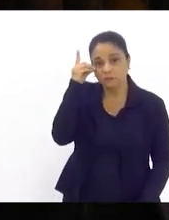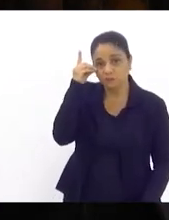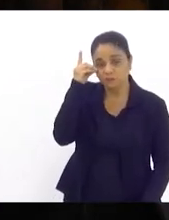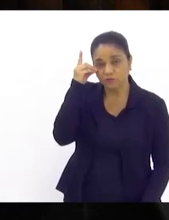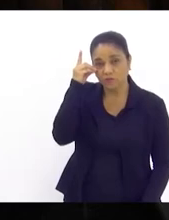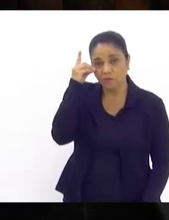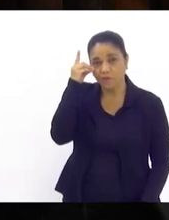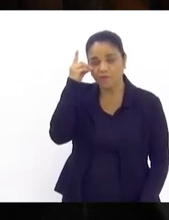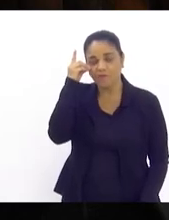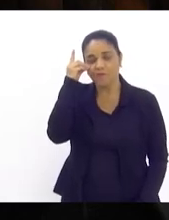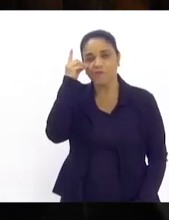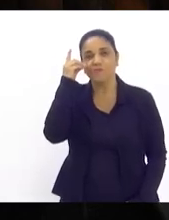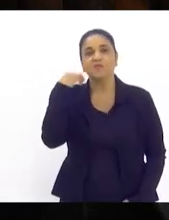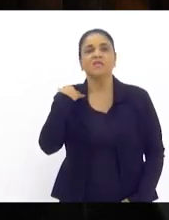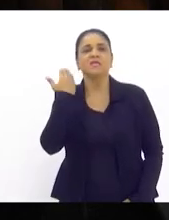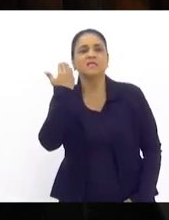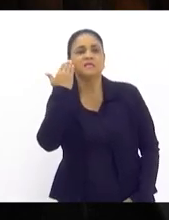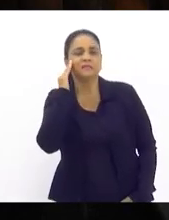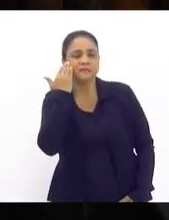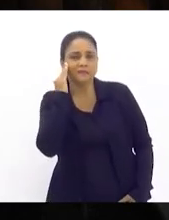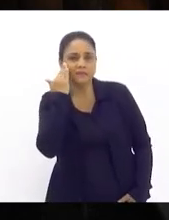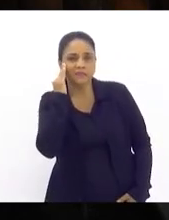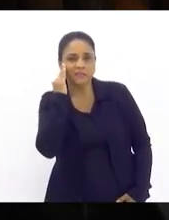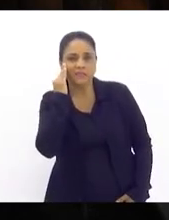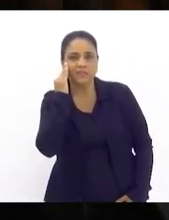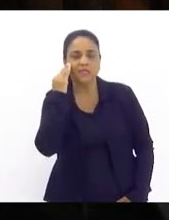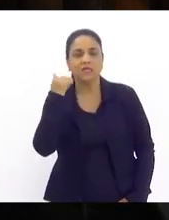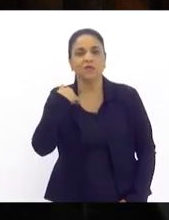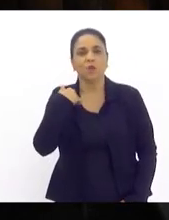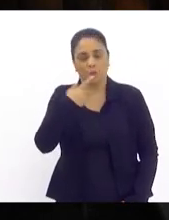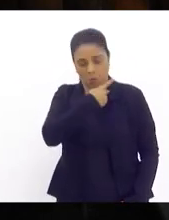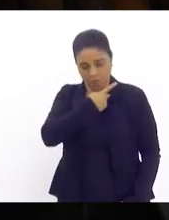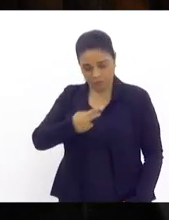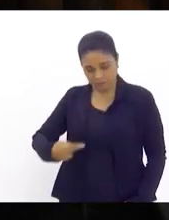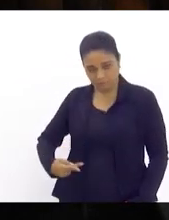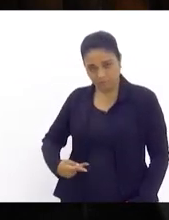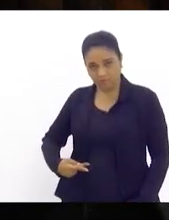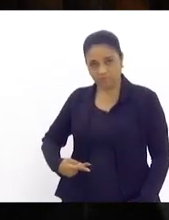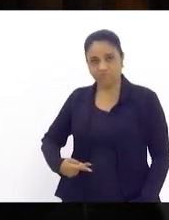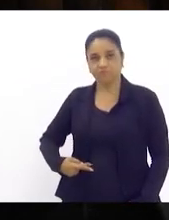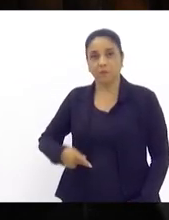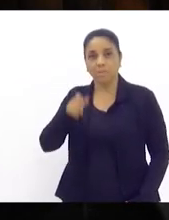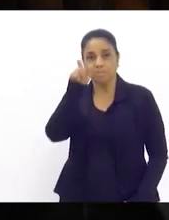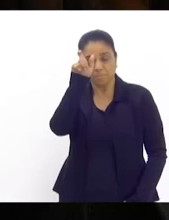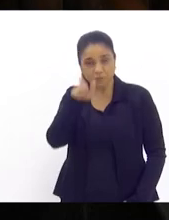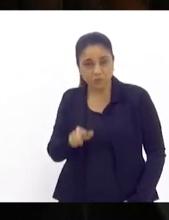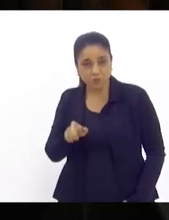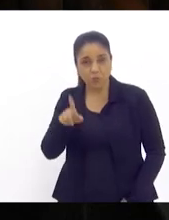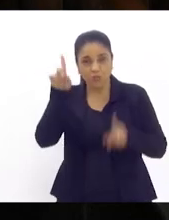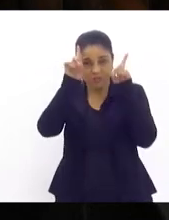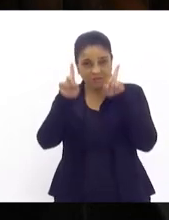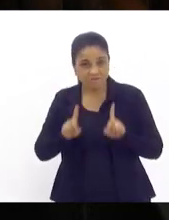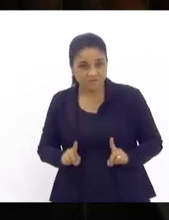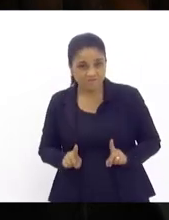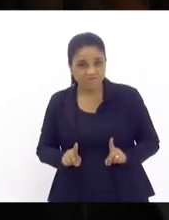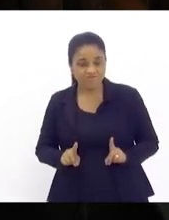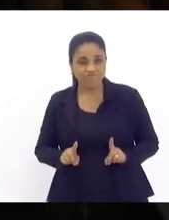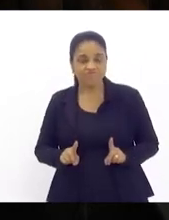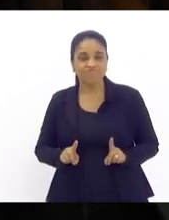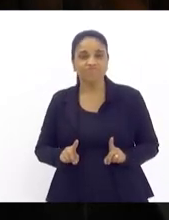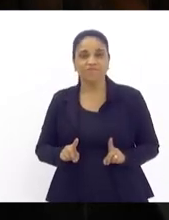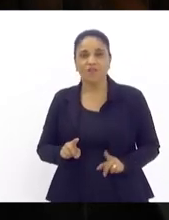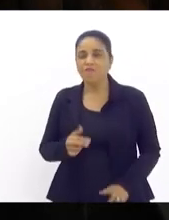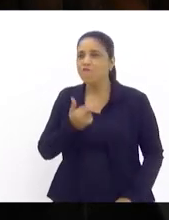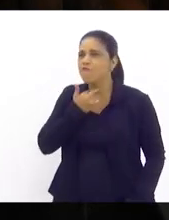precisamos entender, e eu, como presidente da Comissão da Pessoa com Deficiência, preciso dar voz